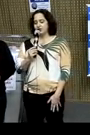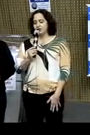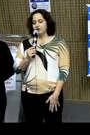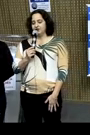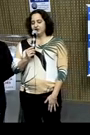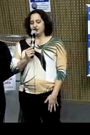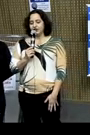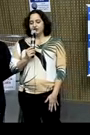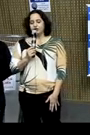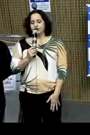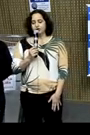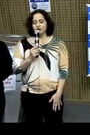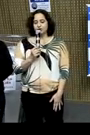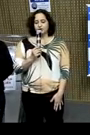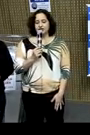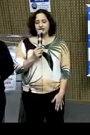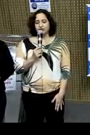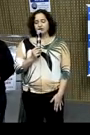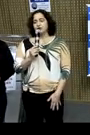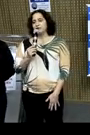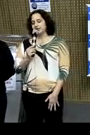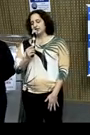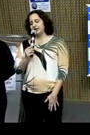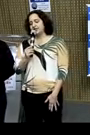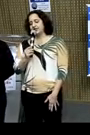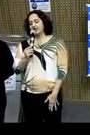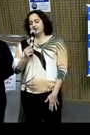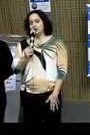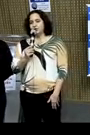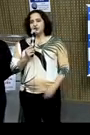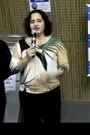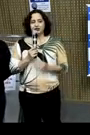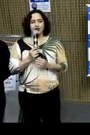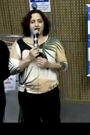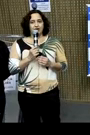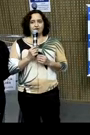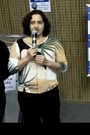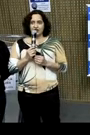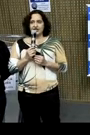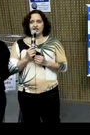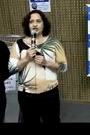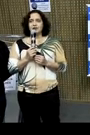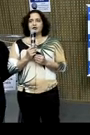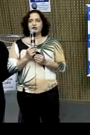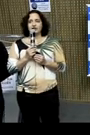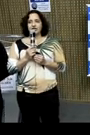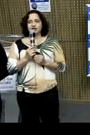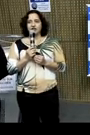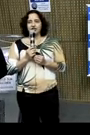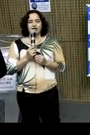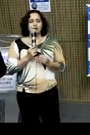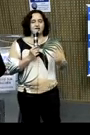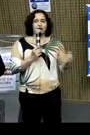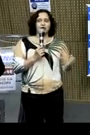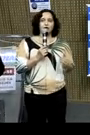em 2020, nós tivemos 8% e no primeiro semestre, 2%. É uma fragilidade que também nossa unidade